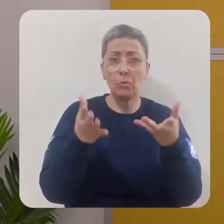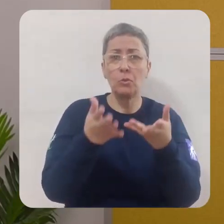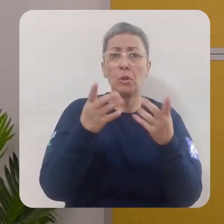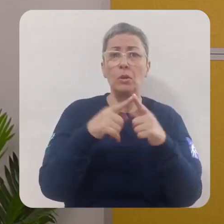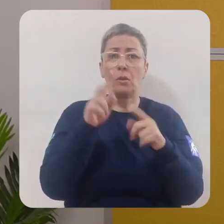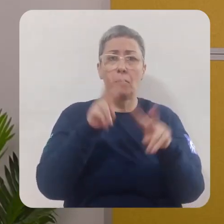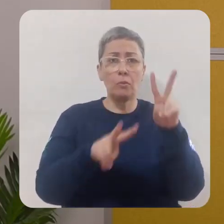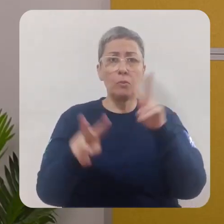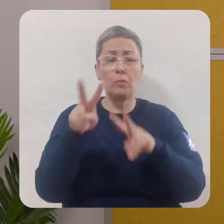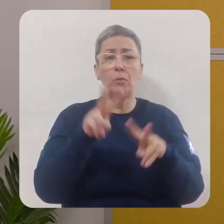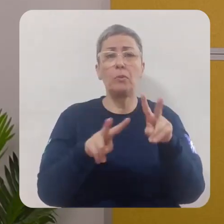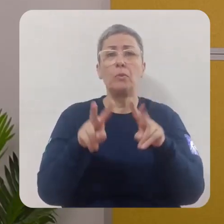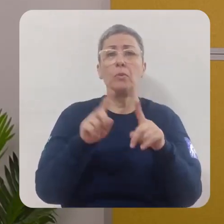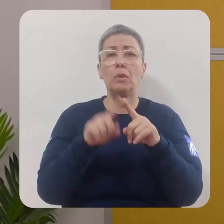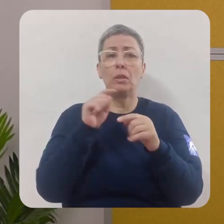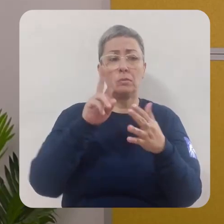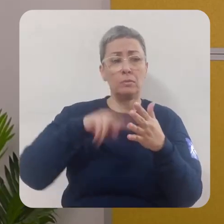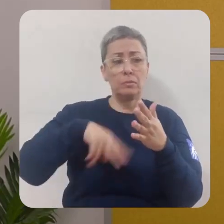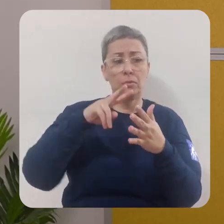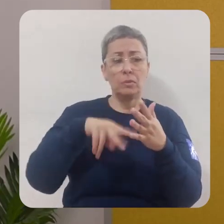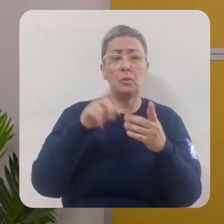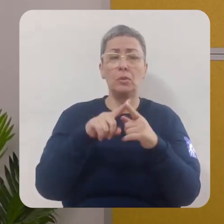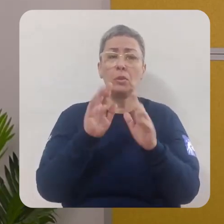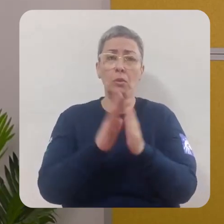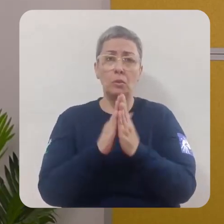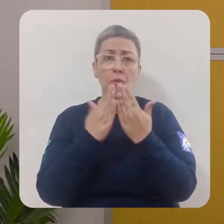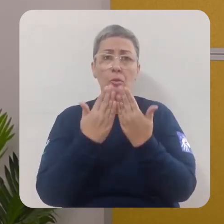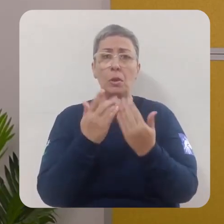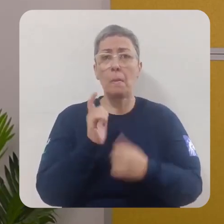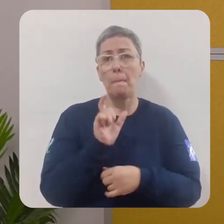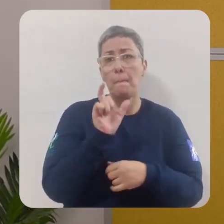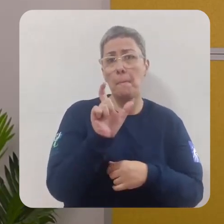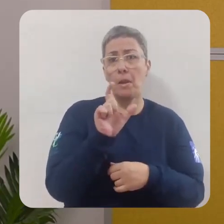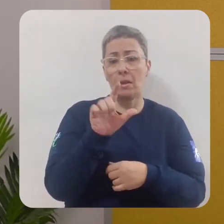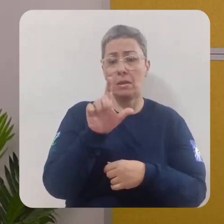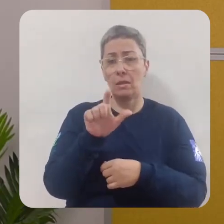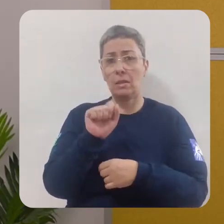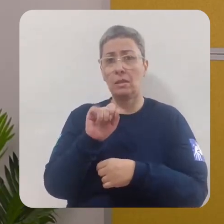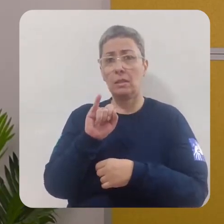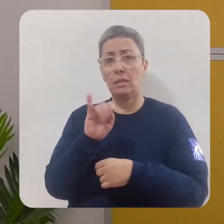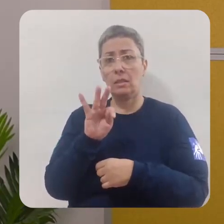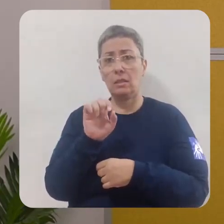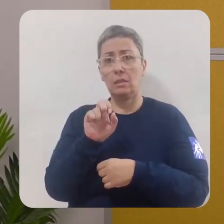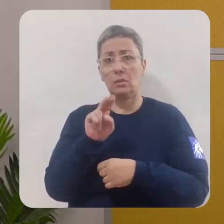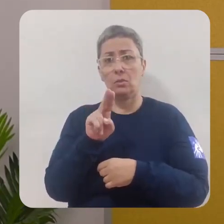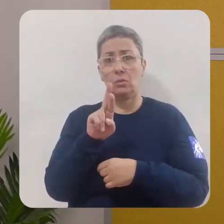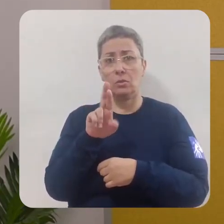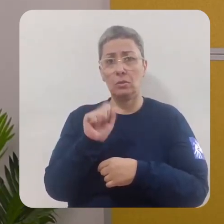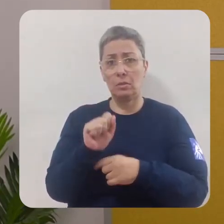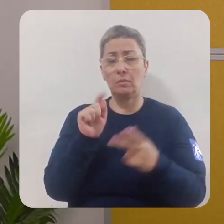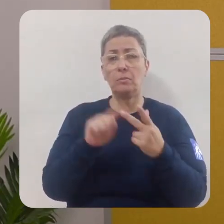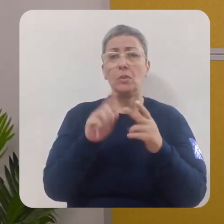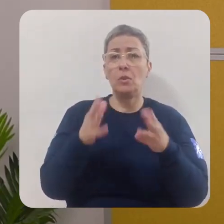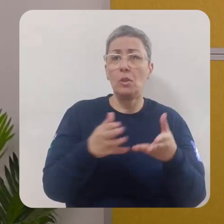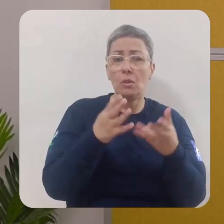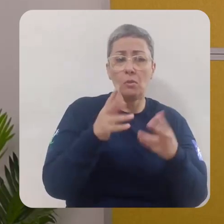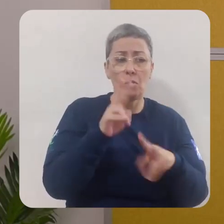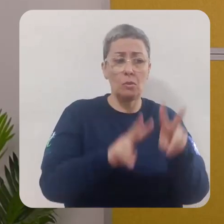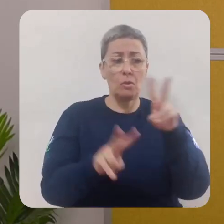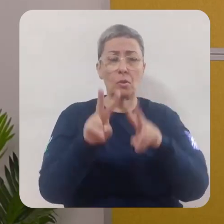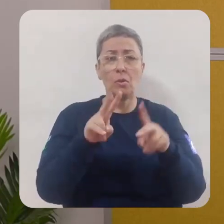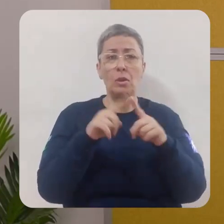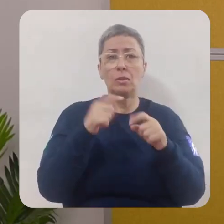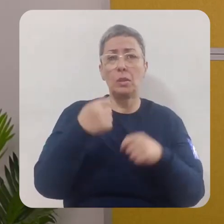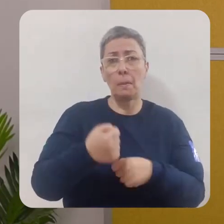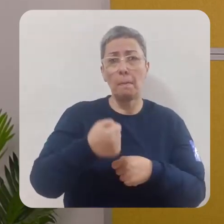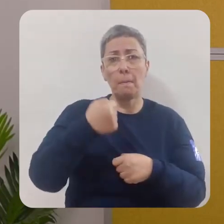estímulo visual da leitura do livro e a palavra impressa leitura. Nós temos estímulo